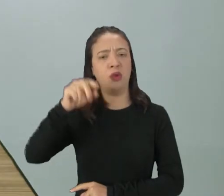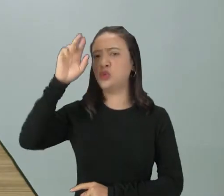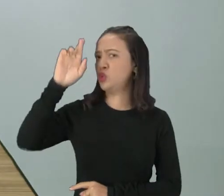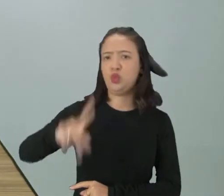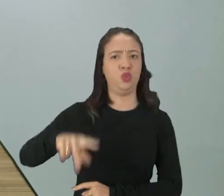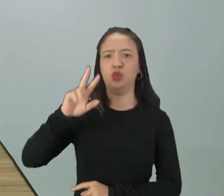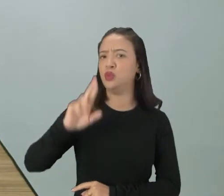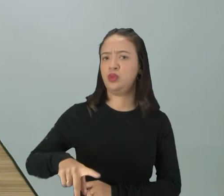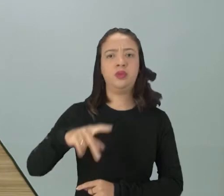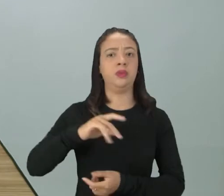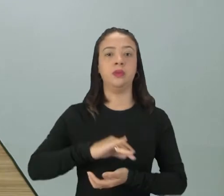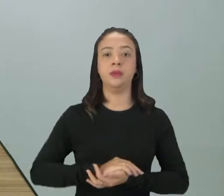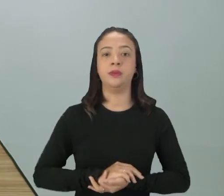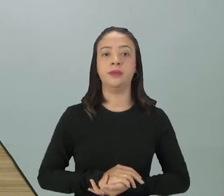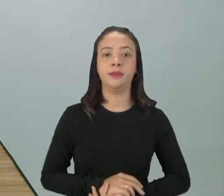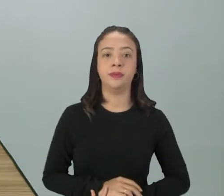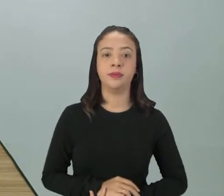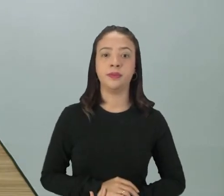irmãos.